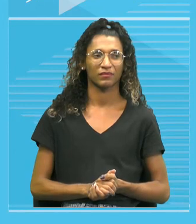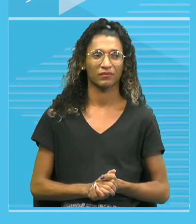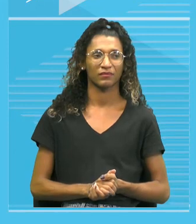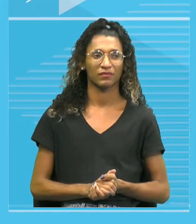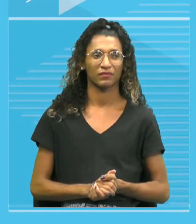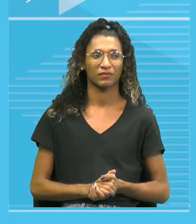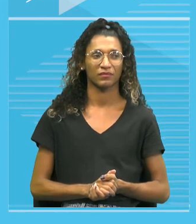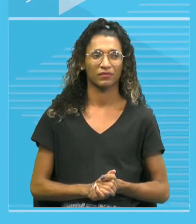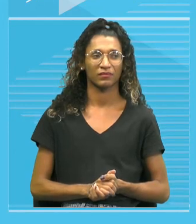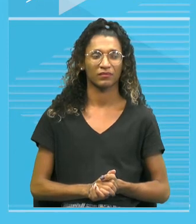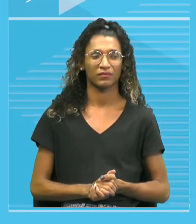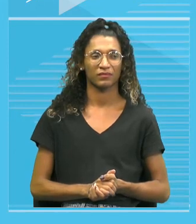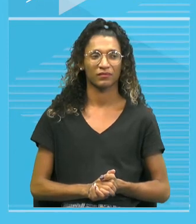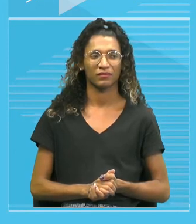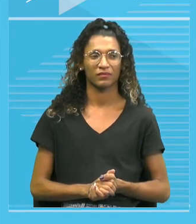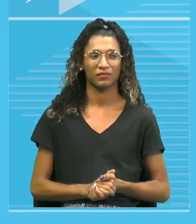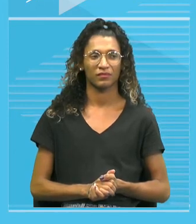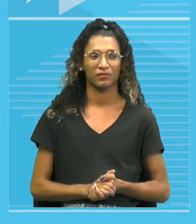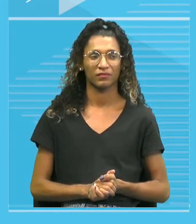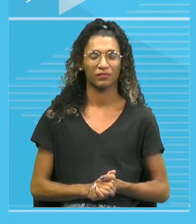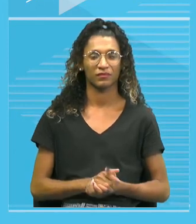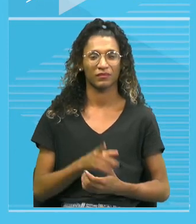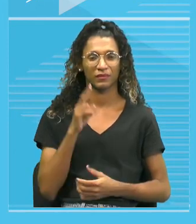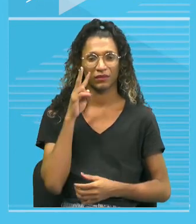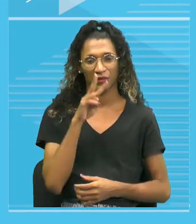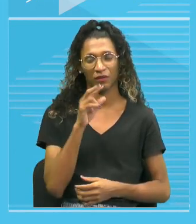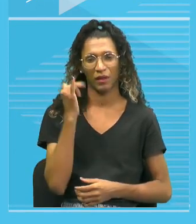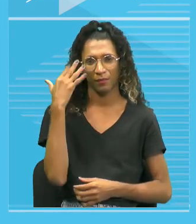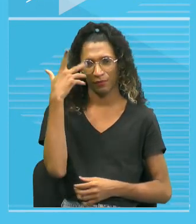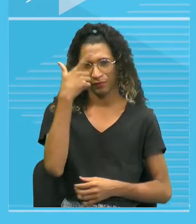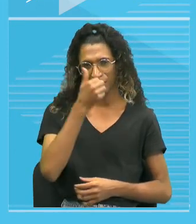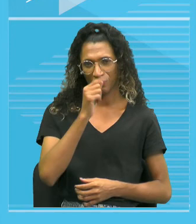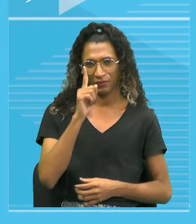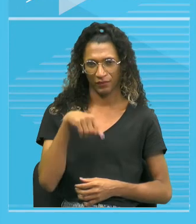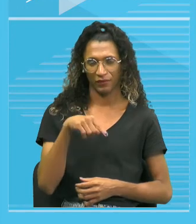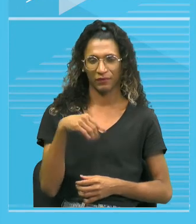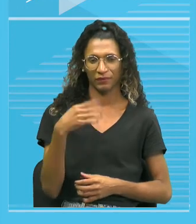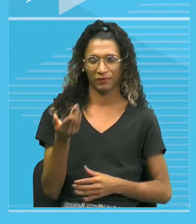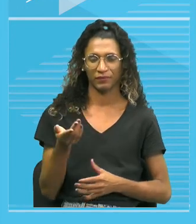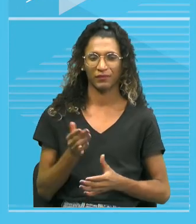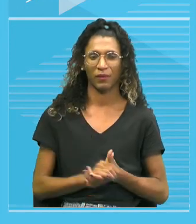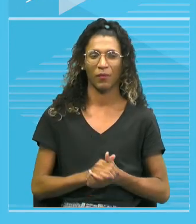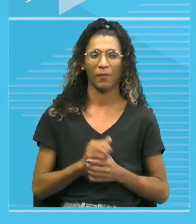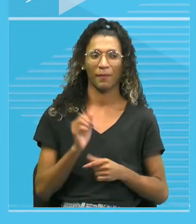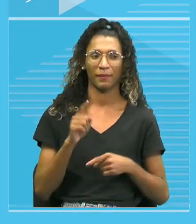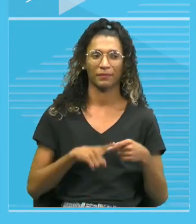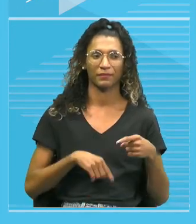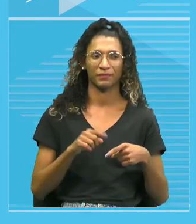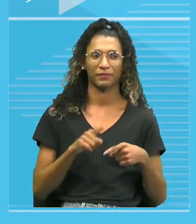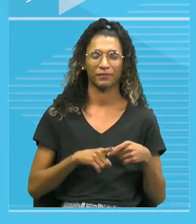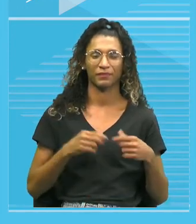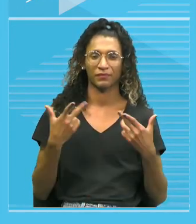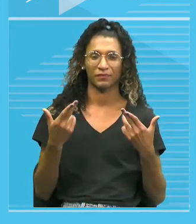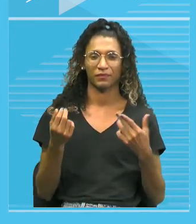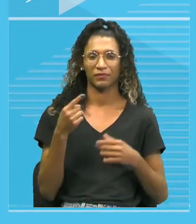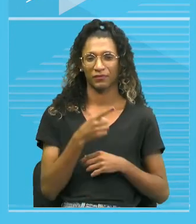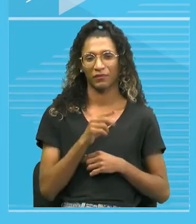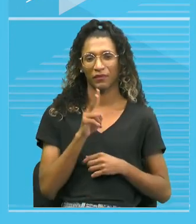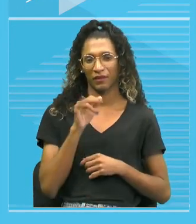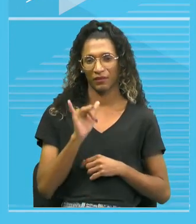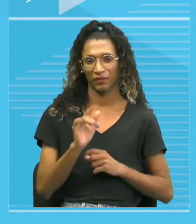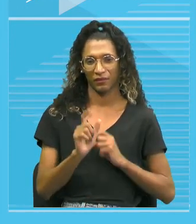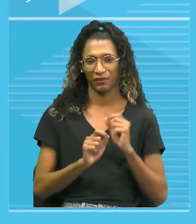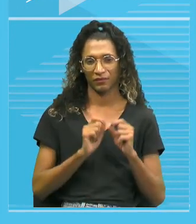esse aparelho aí. Olha aí. Não é bonito? Um aparelho como esse, tá? Ele vai